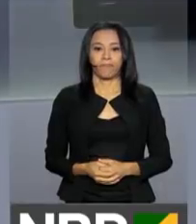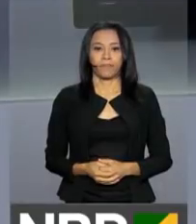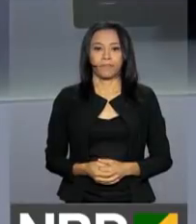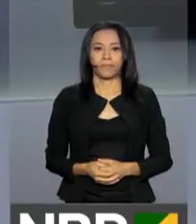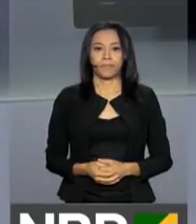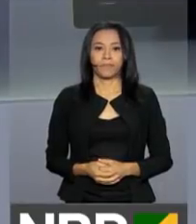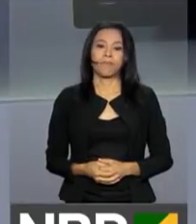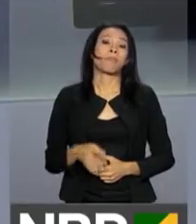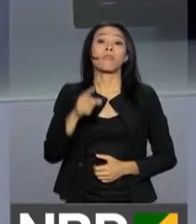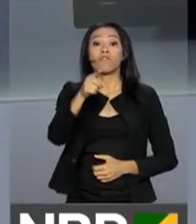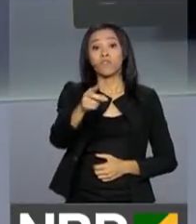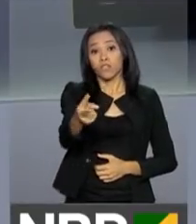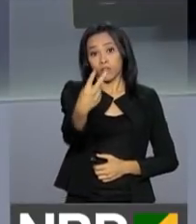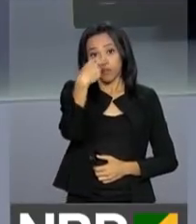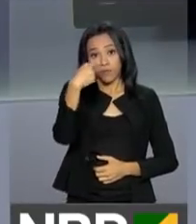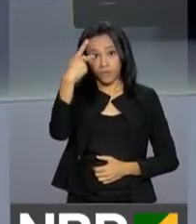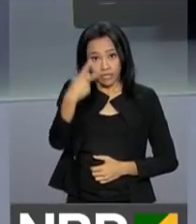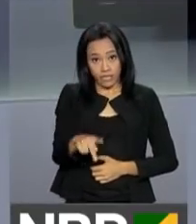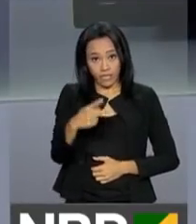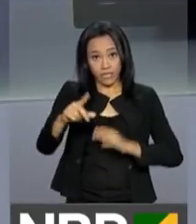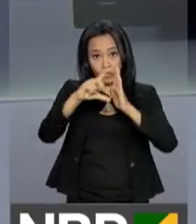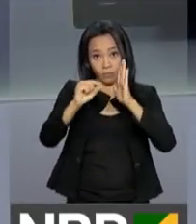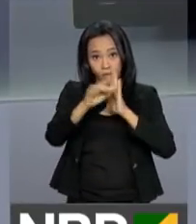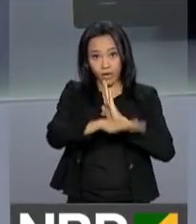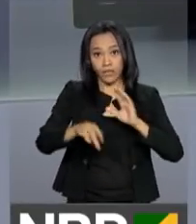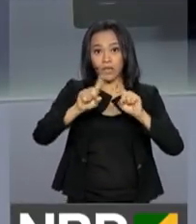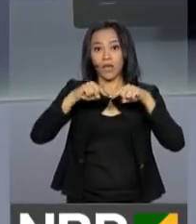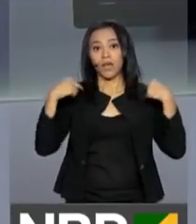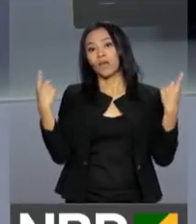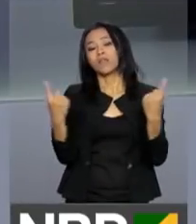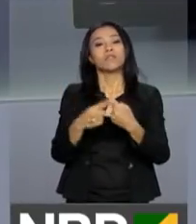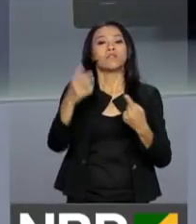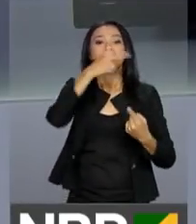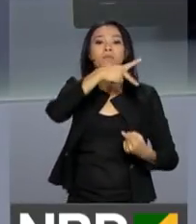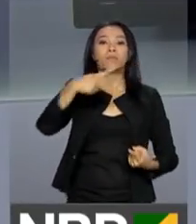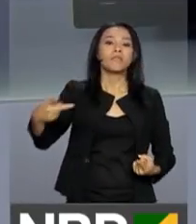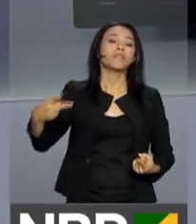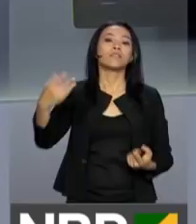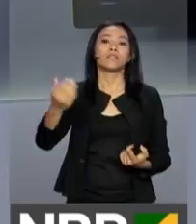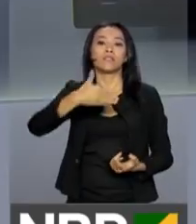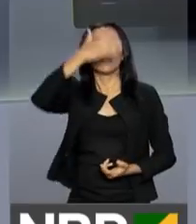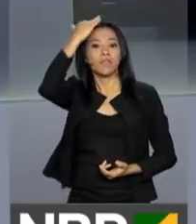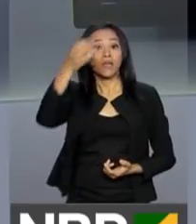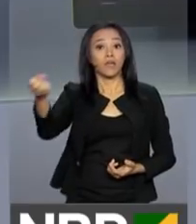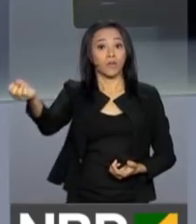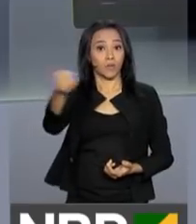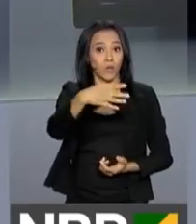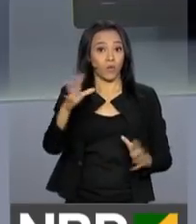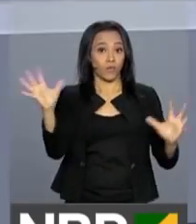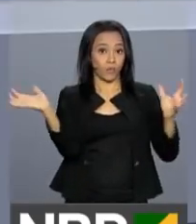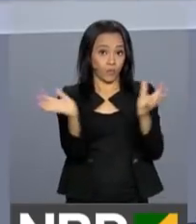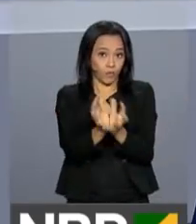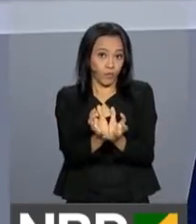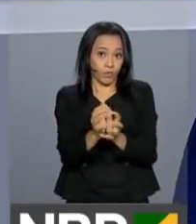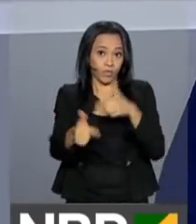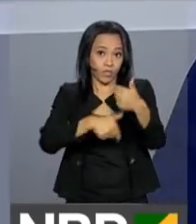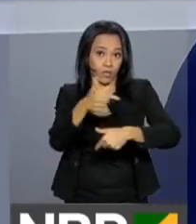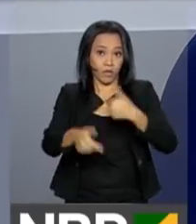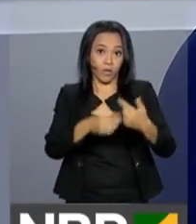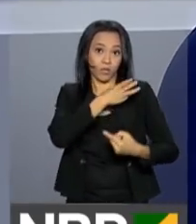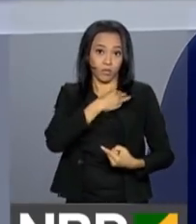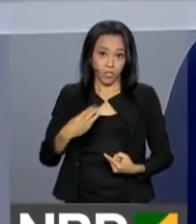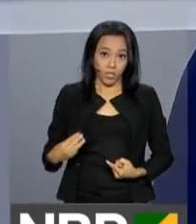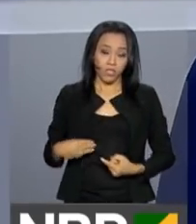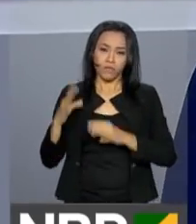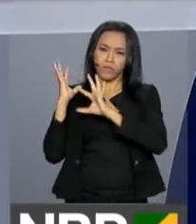você acompanhou direto do palácio do planalto a reunião do presidente michel temer com a nova equipe de ministros temer fez um balanço